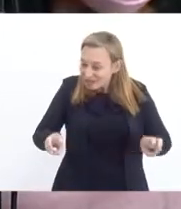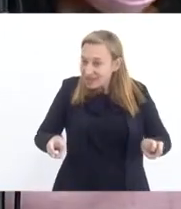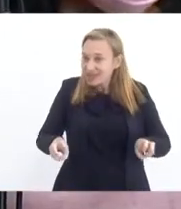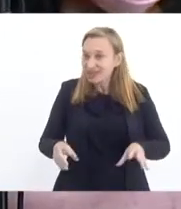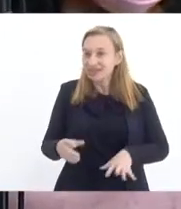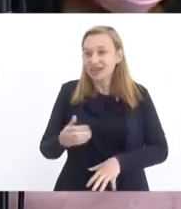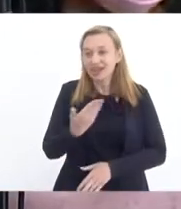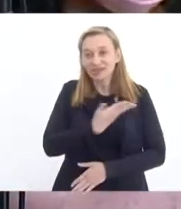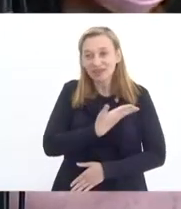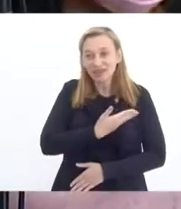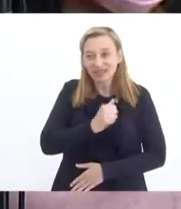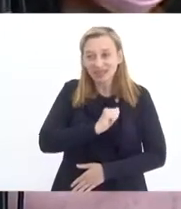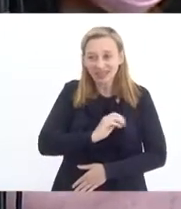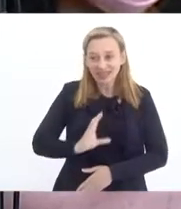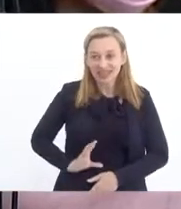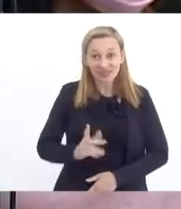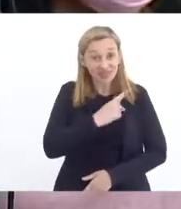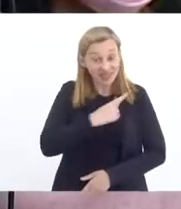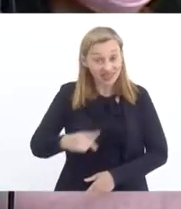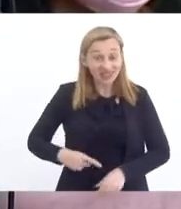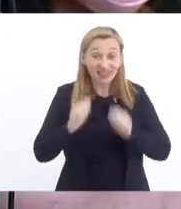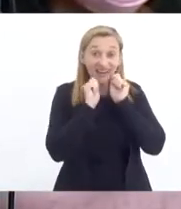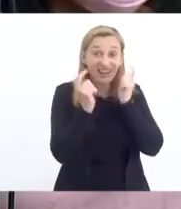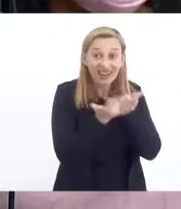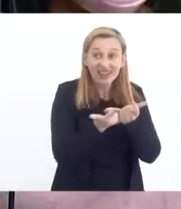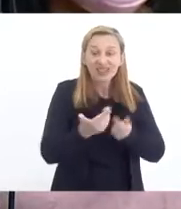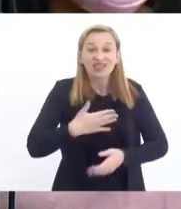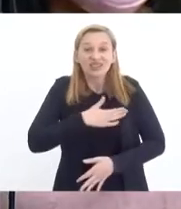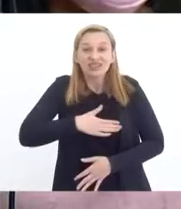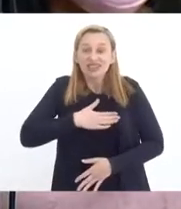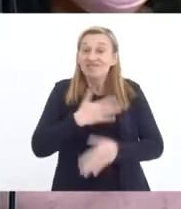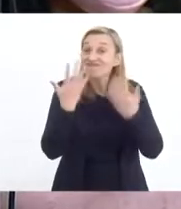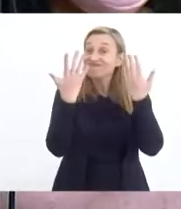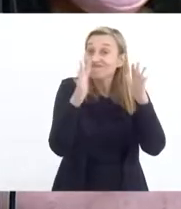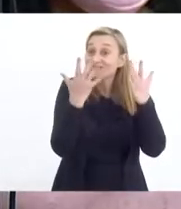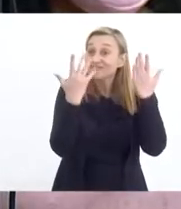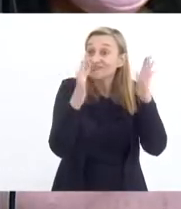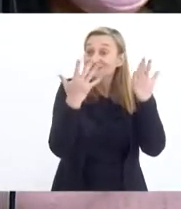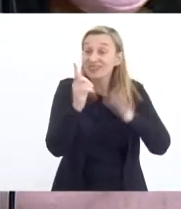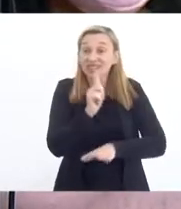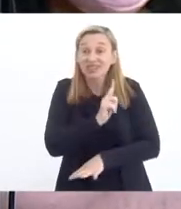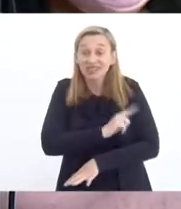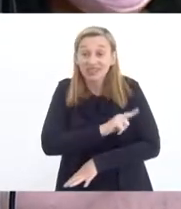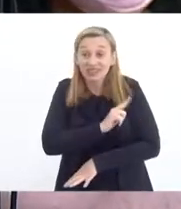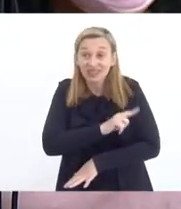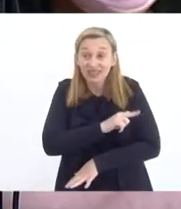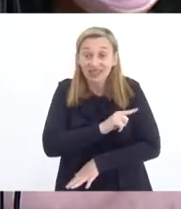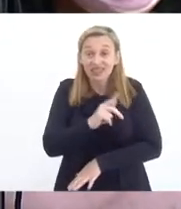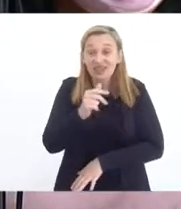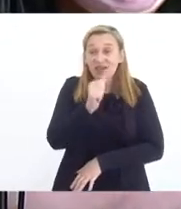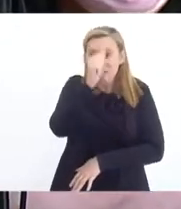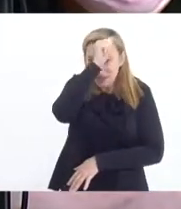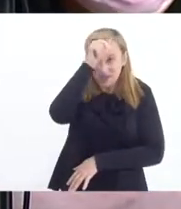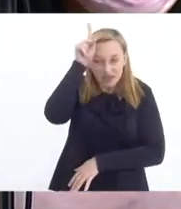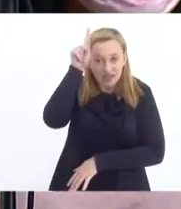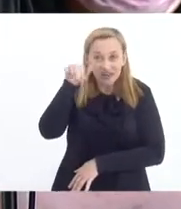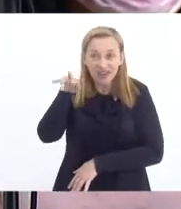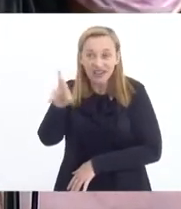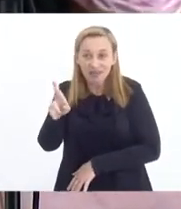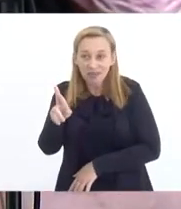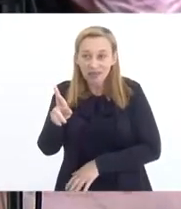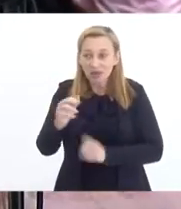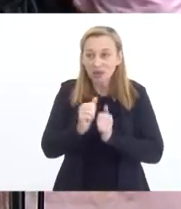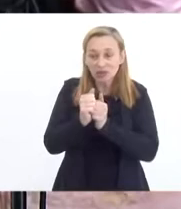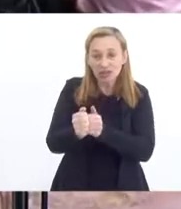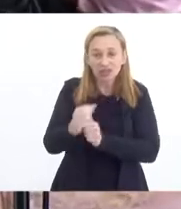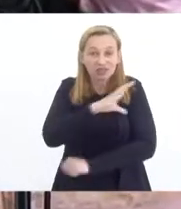André Siciliano, presidente da LERJ. Gostaria de parabenizar a gestão com que o prefeito Vladimir Garotinho tem conduzido o